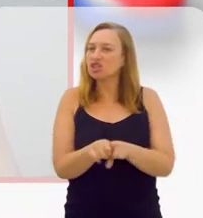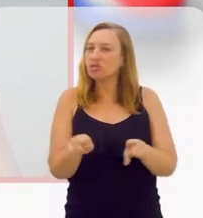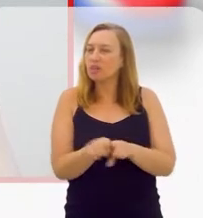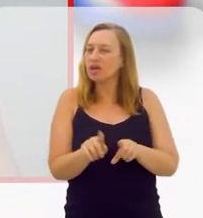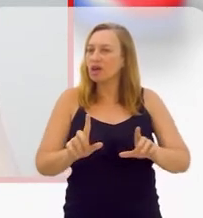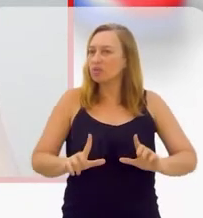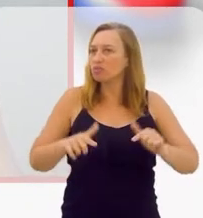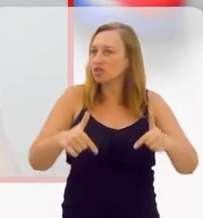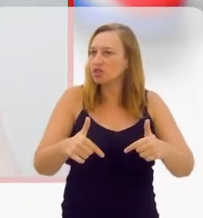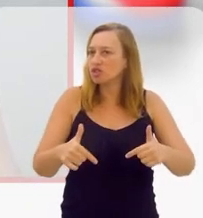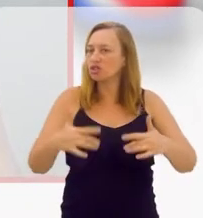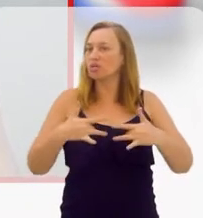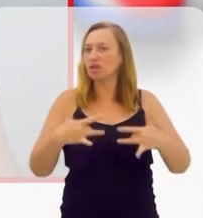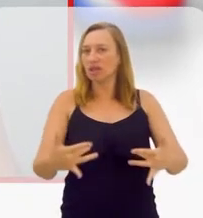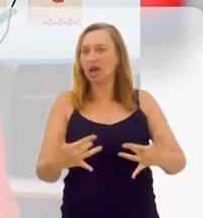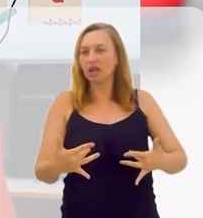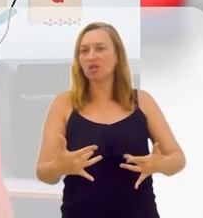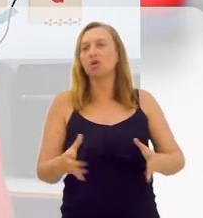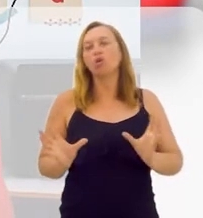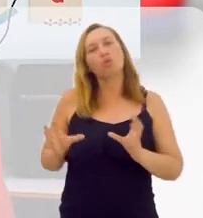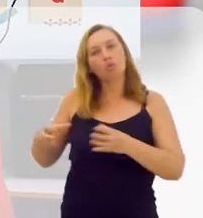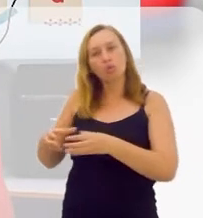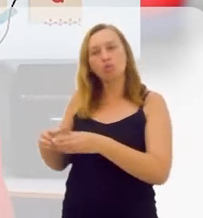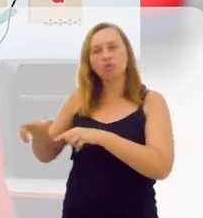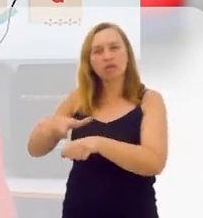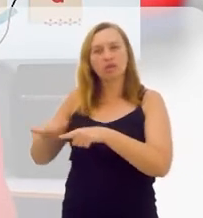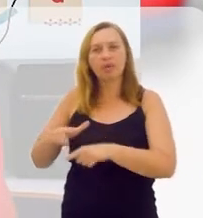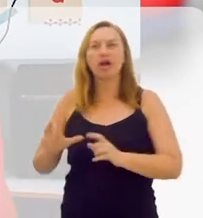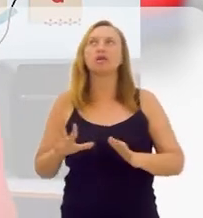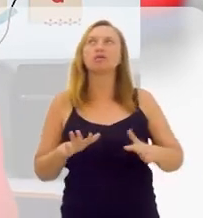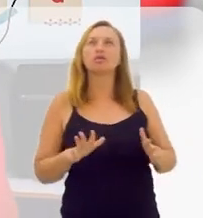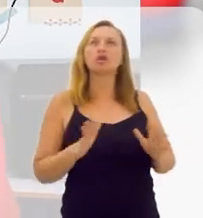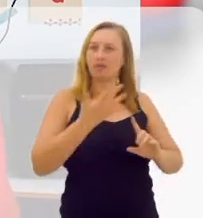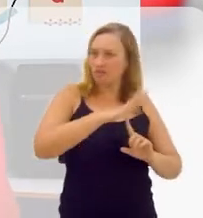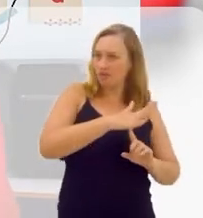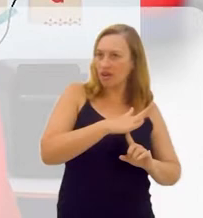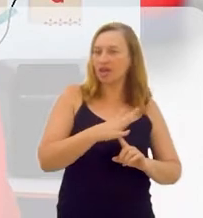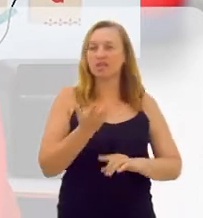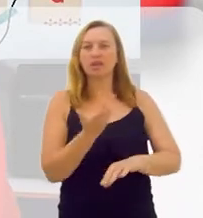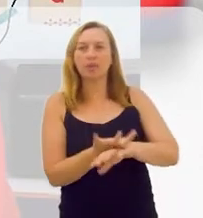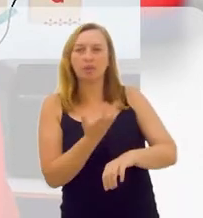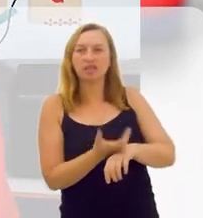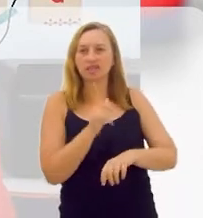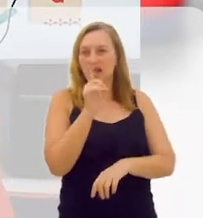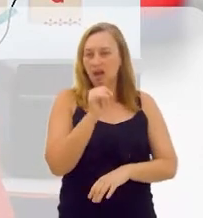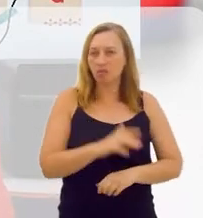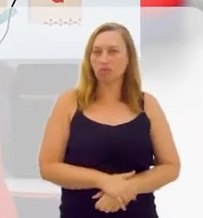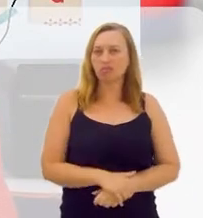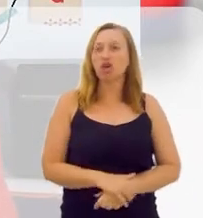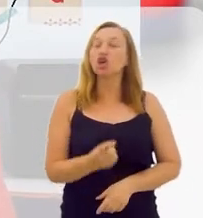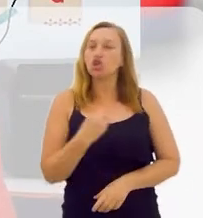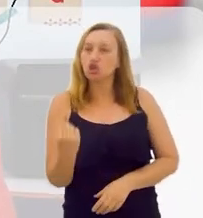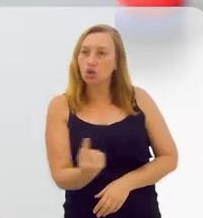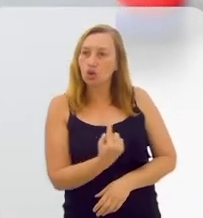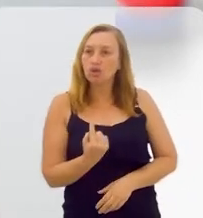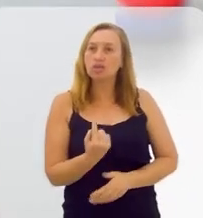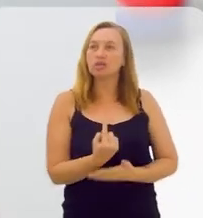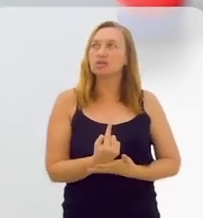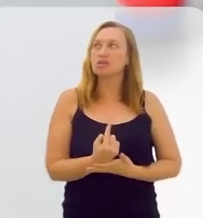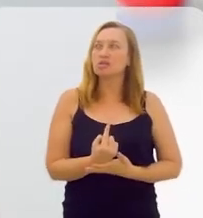também algumas ações solidárias, tanto o grupo de trabalho quanto a feira da Praça das Águas?